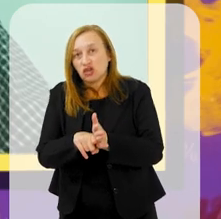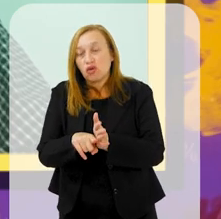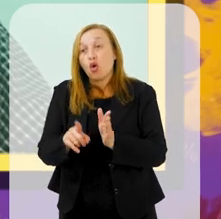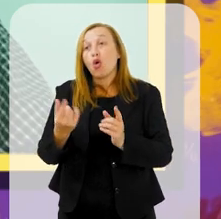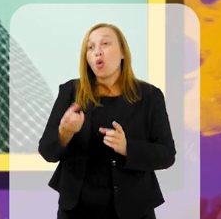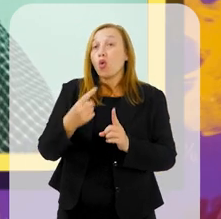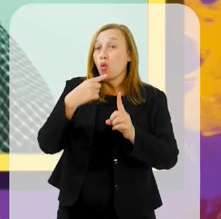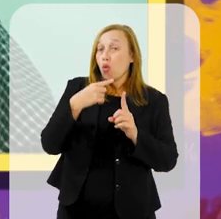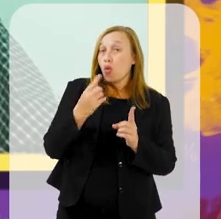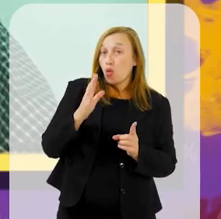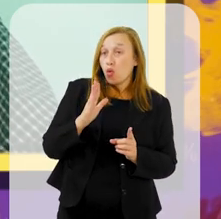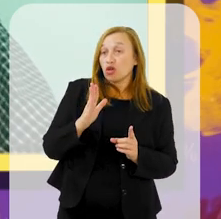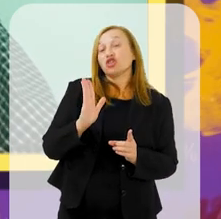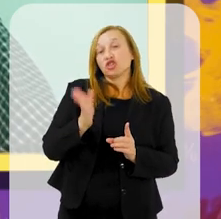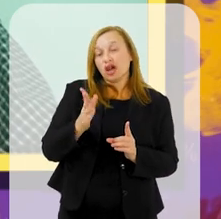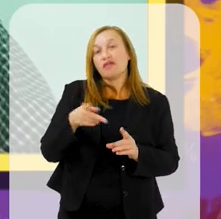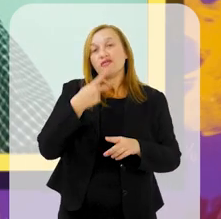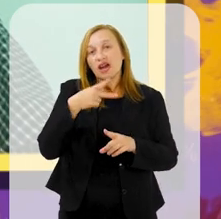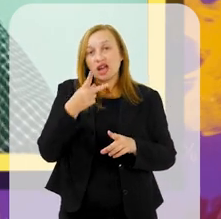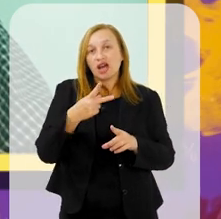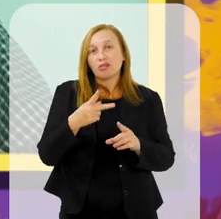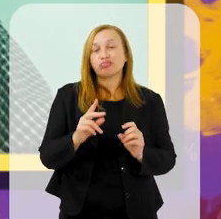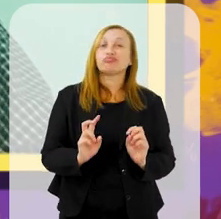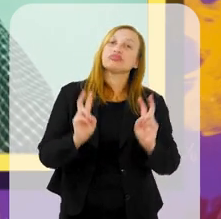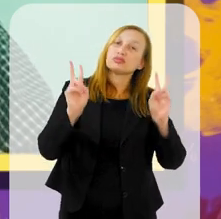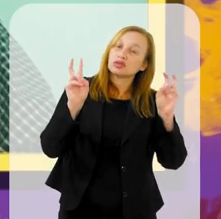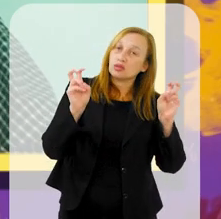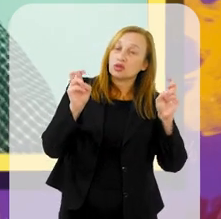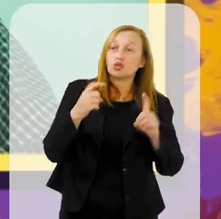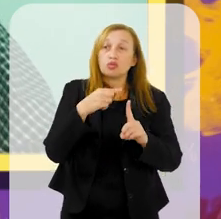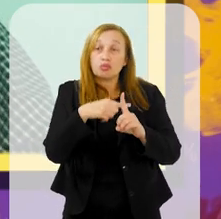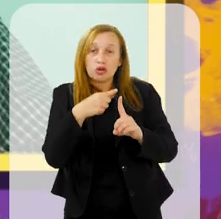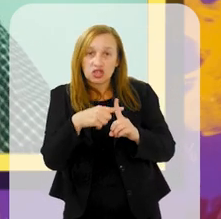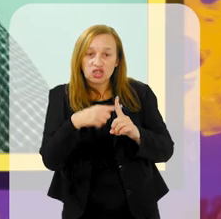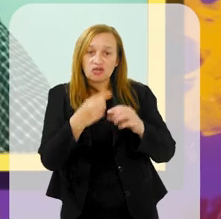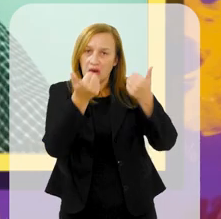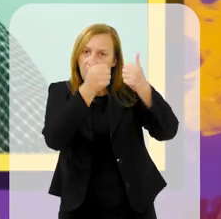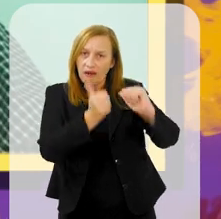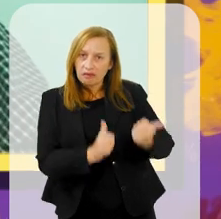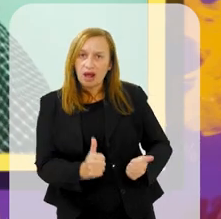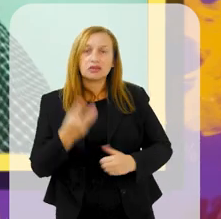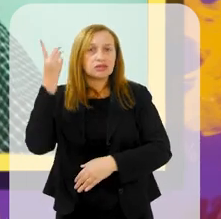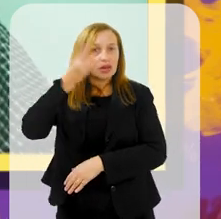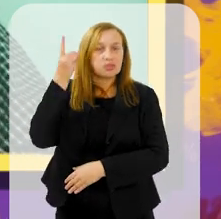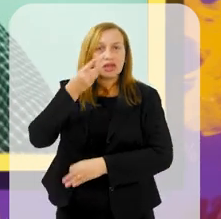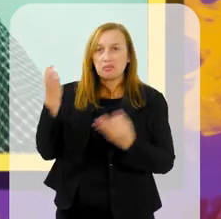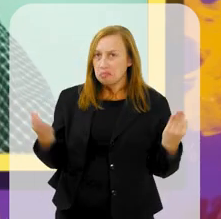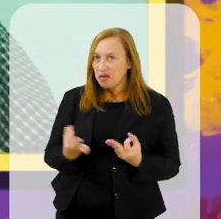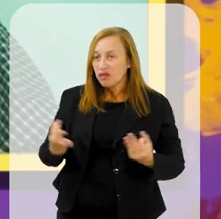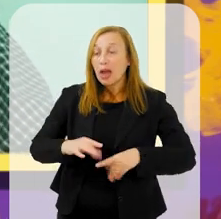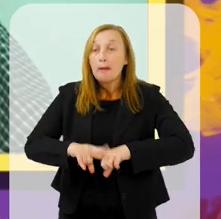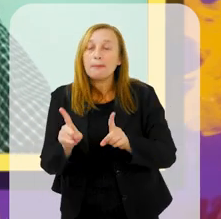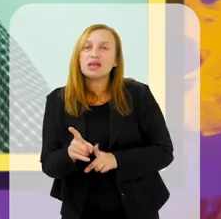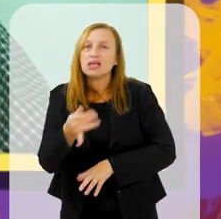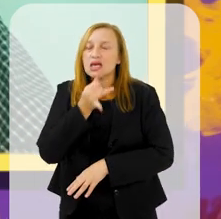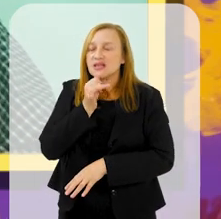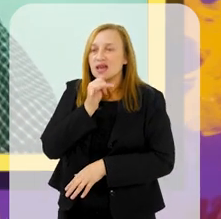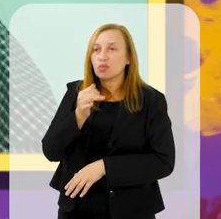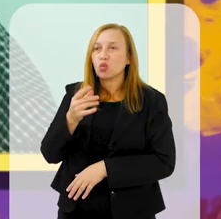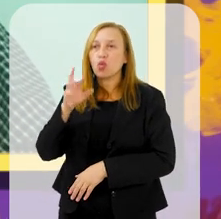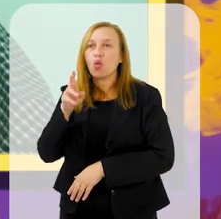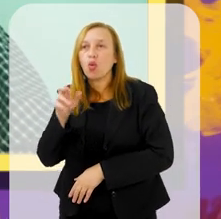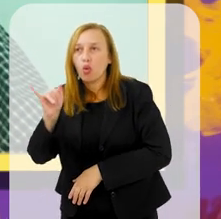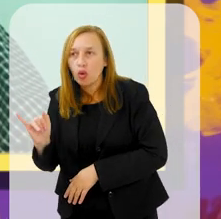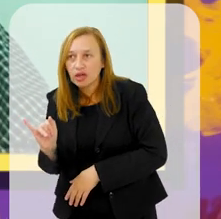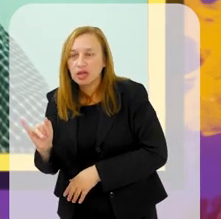positivo a gente já observou aqui, e a questão do sistema viário, a análise do deputado foi realmente perfeita e pertinente.